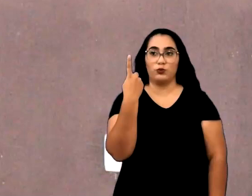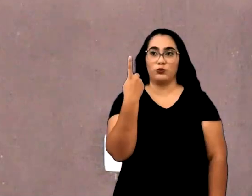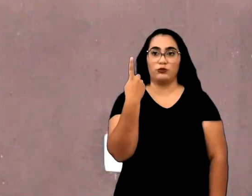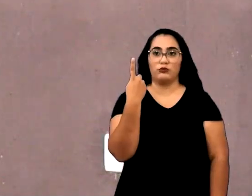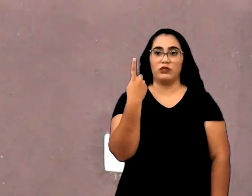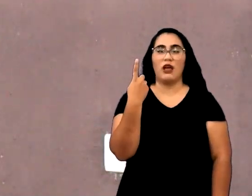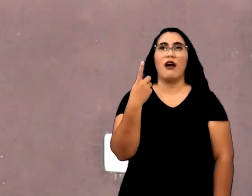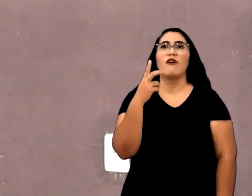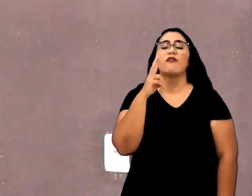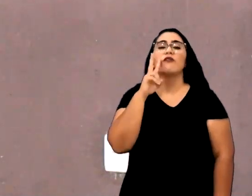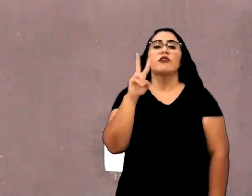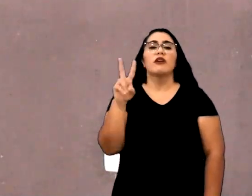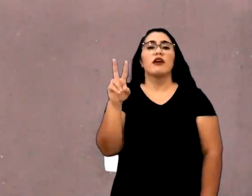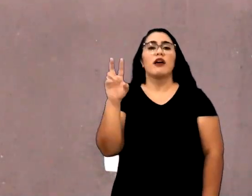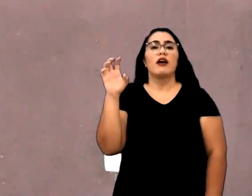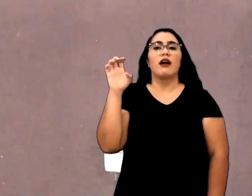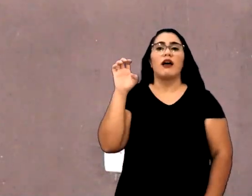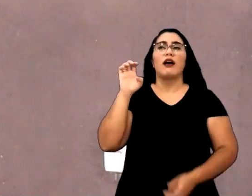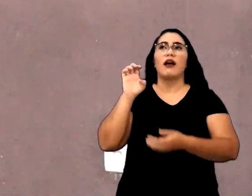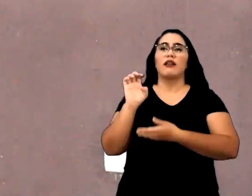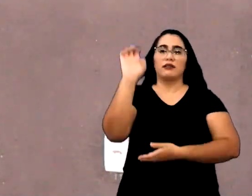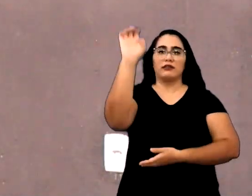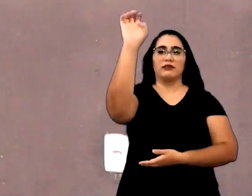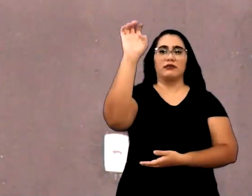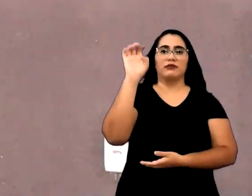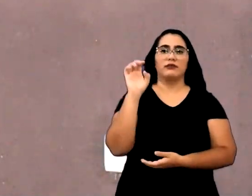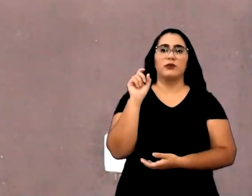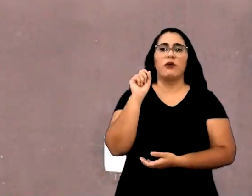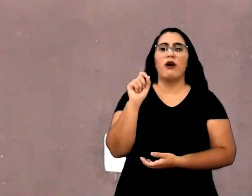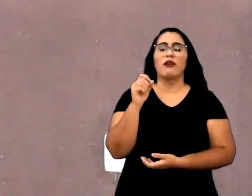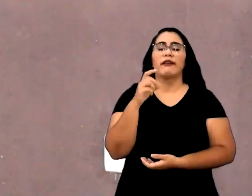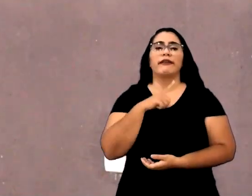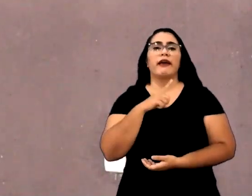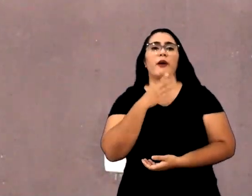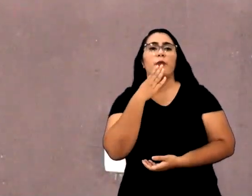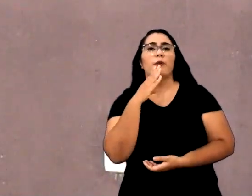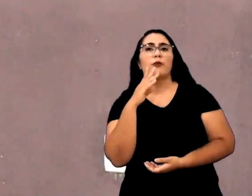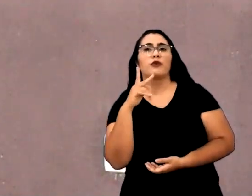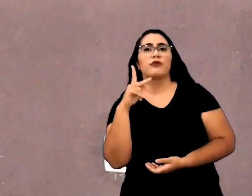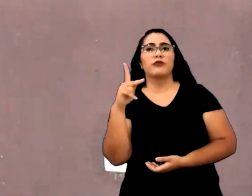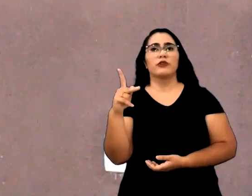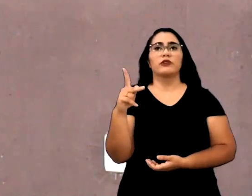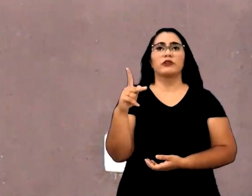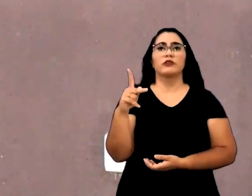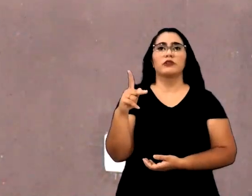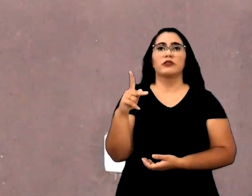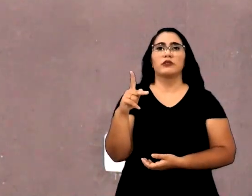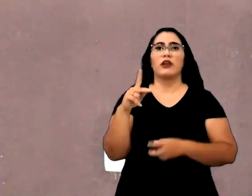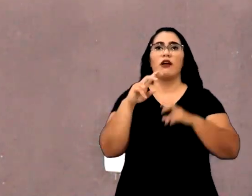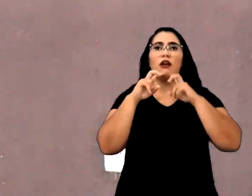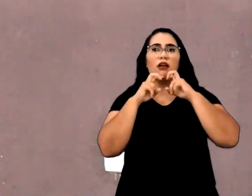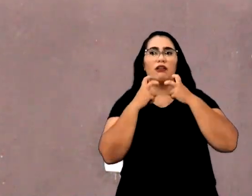A gente vê Elias lá com os profetas de Baal, naquele momento lá no Monte Carmelo.